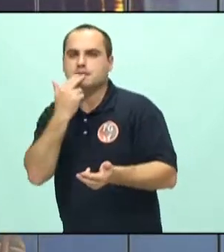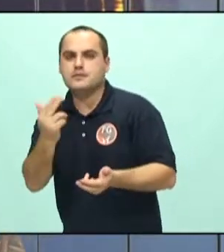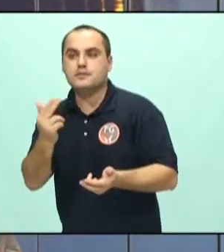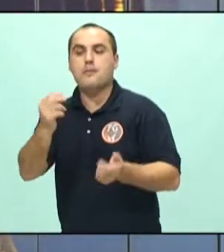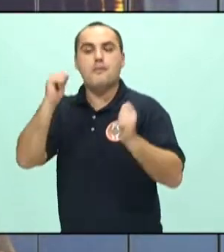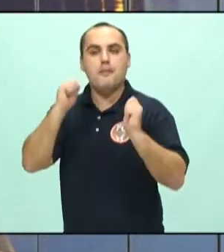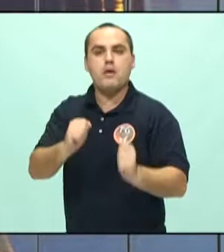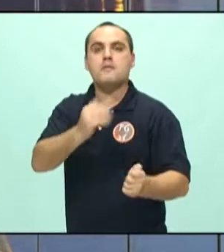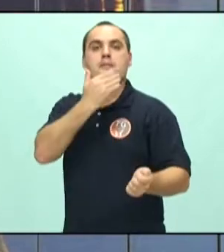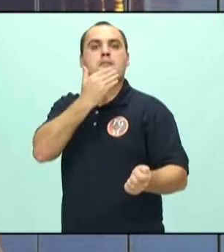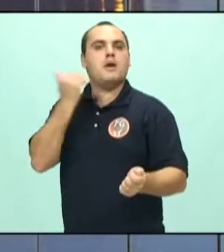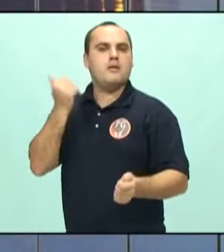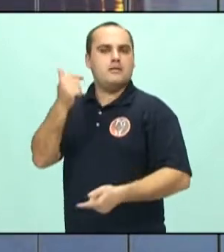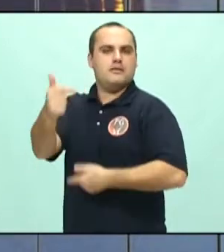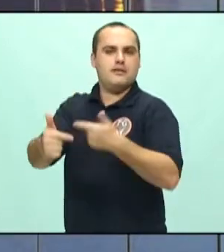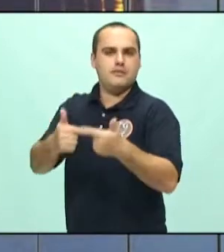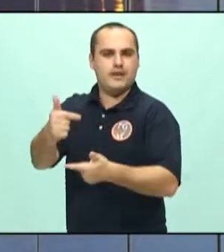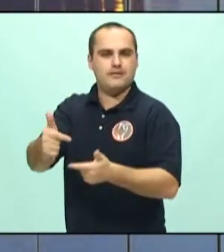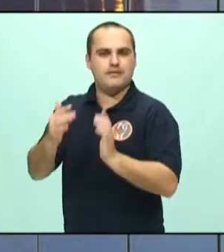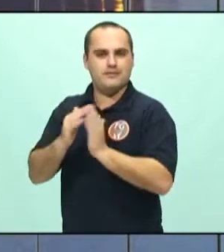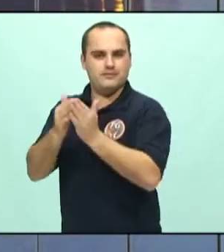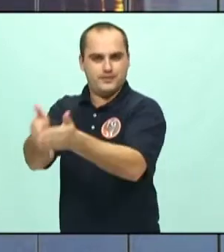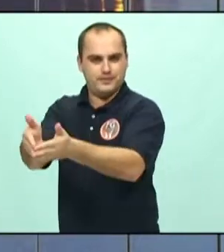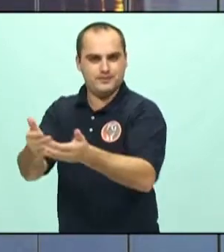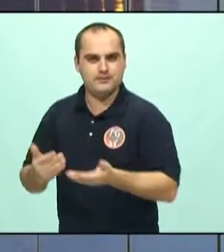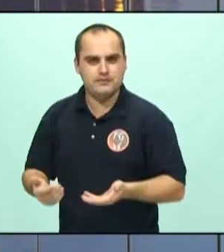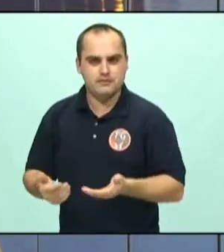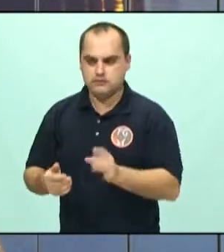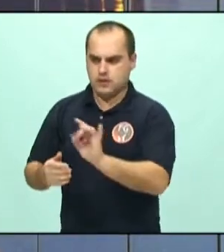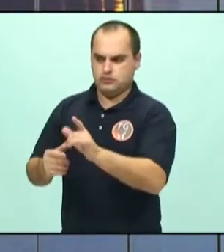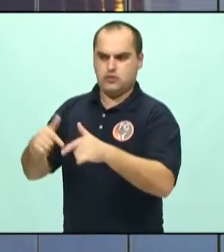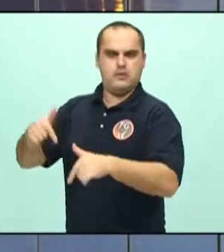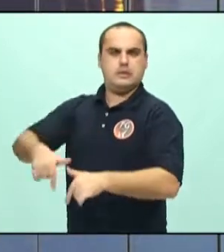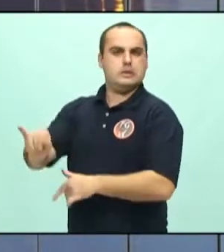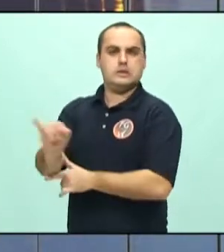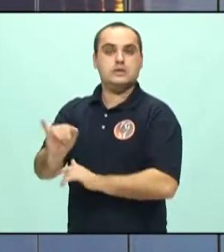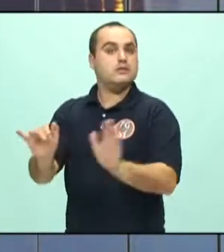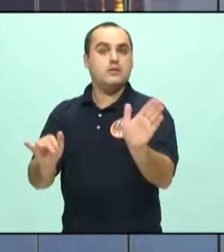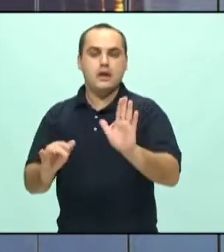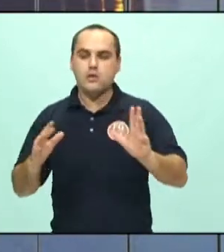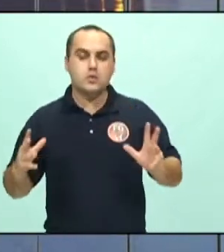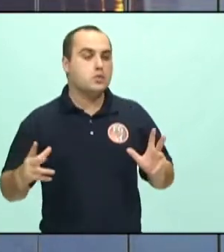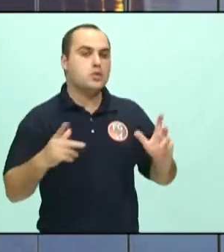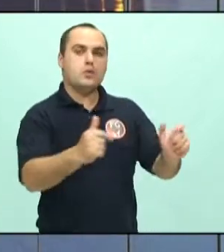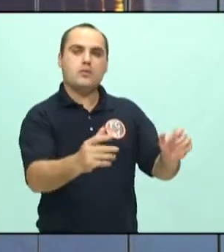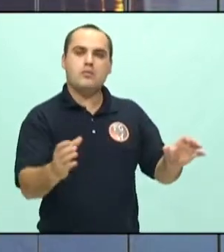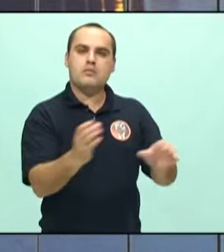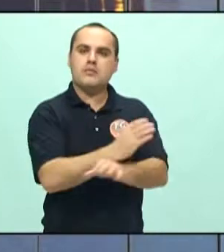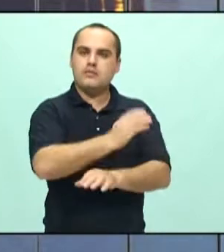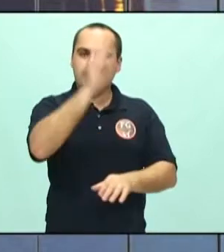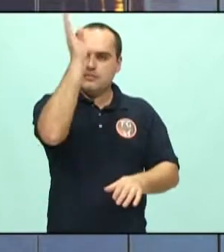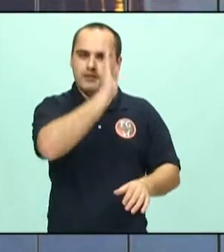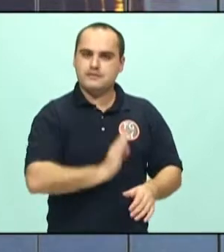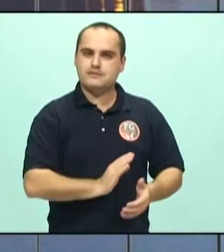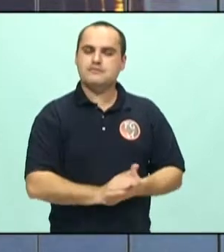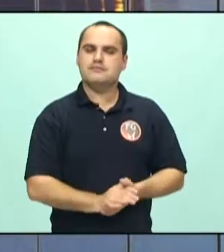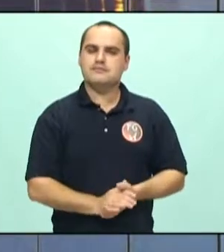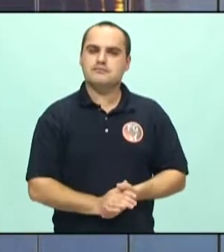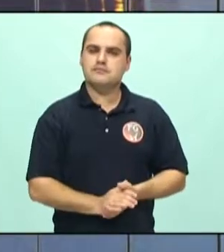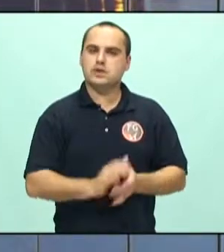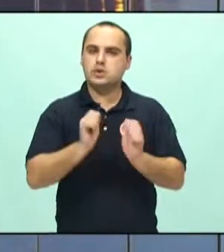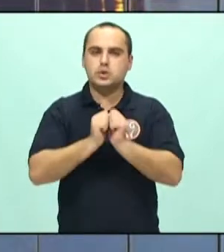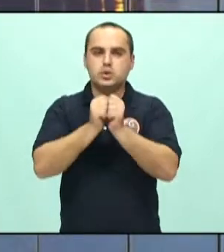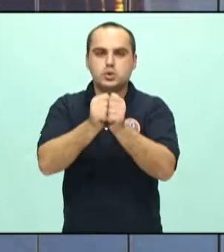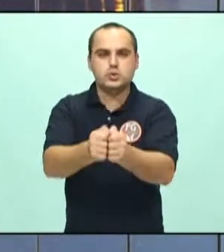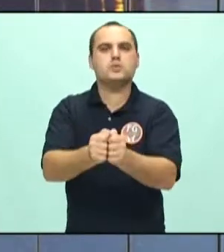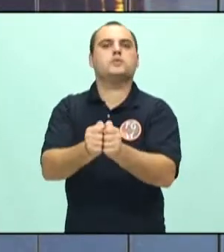melhorar a atividade portuária, não só local, mas também de toda a região, de todo o Brasil. Nós discutimos junto com o governo federal em fóruns,